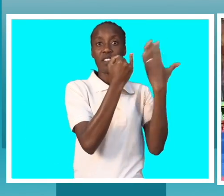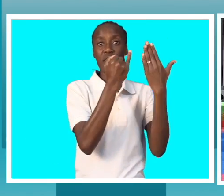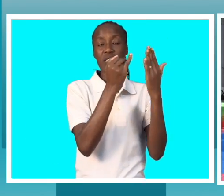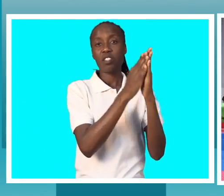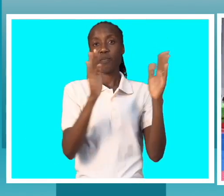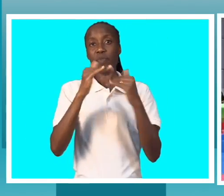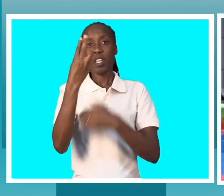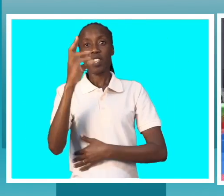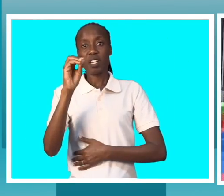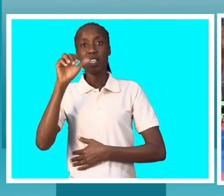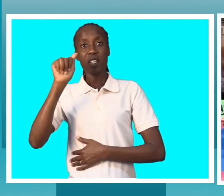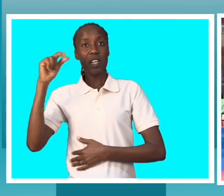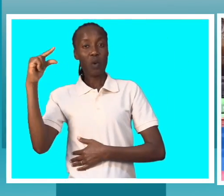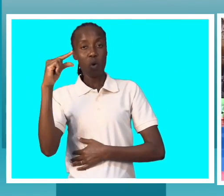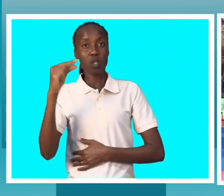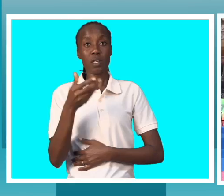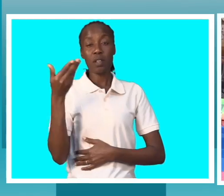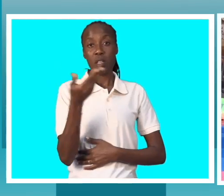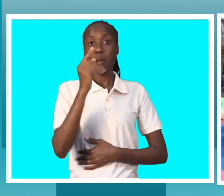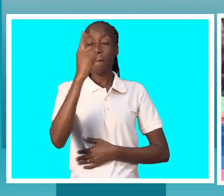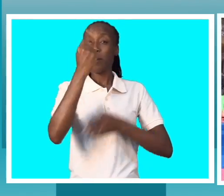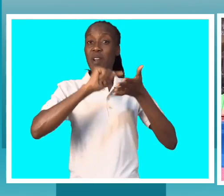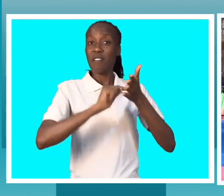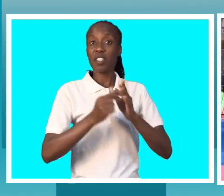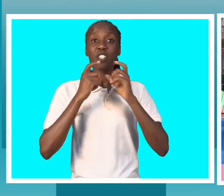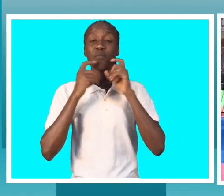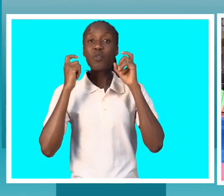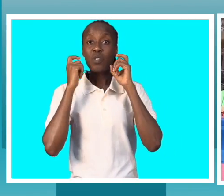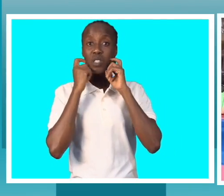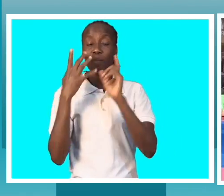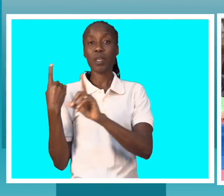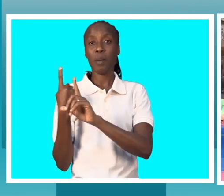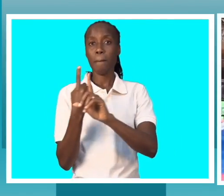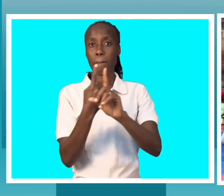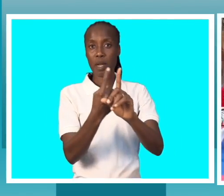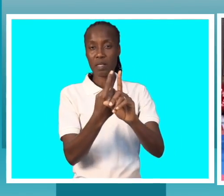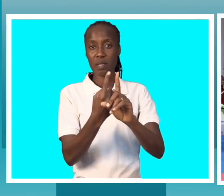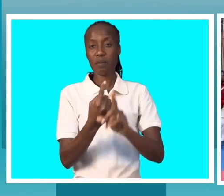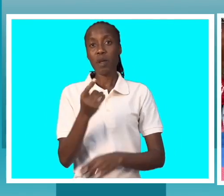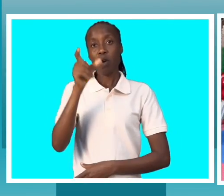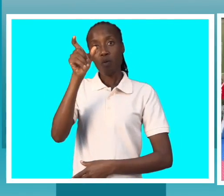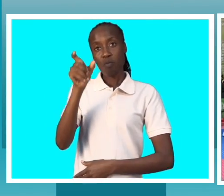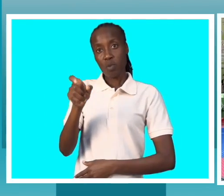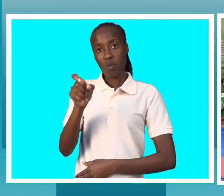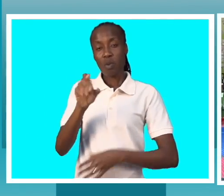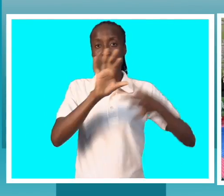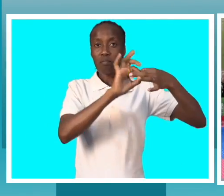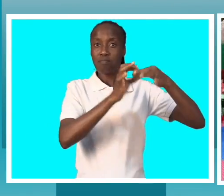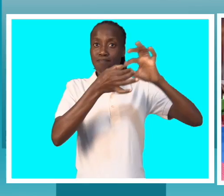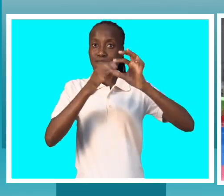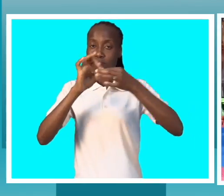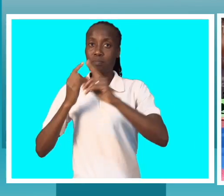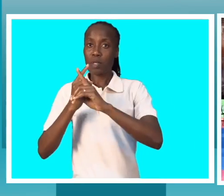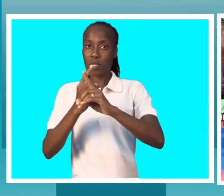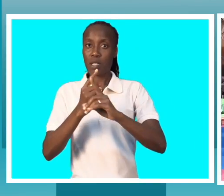a 30 de agosto último. Esta é a primeira vez que Moçambique se fez presente com um atleta paraolímpico